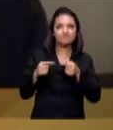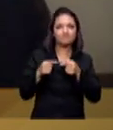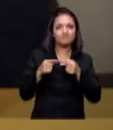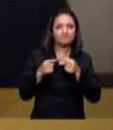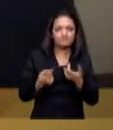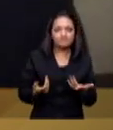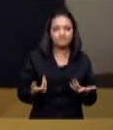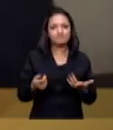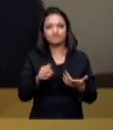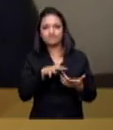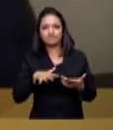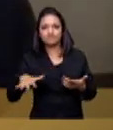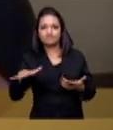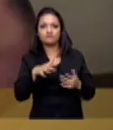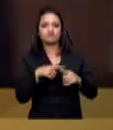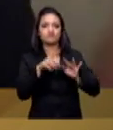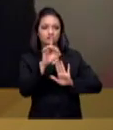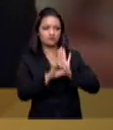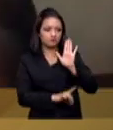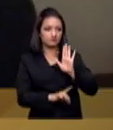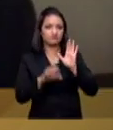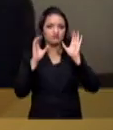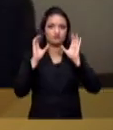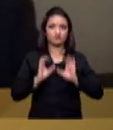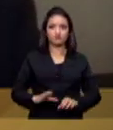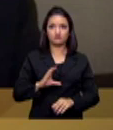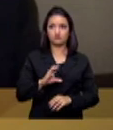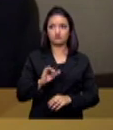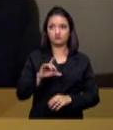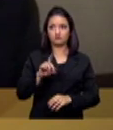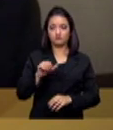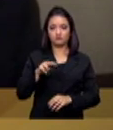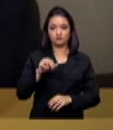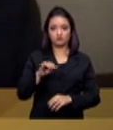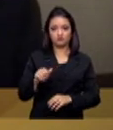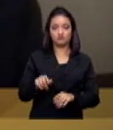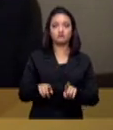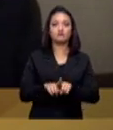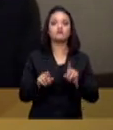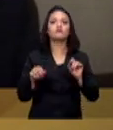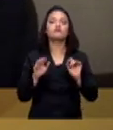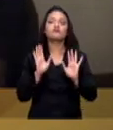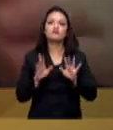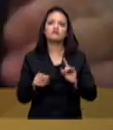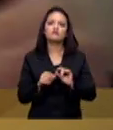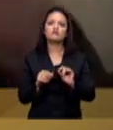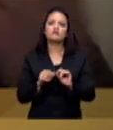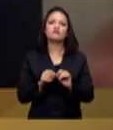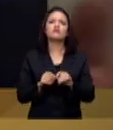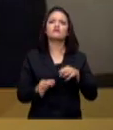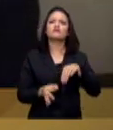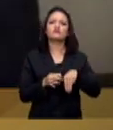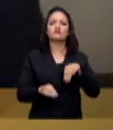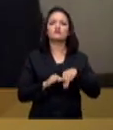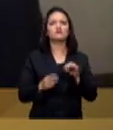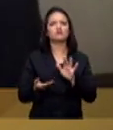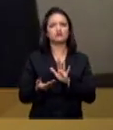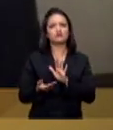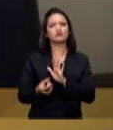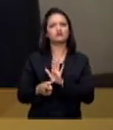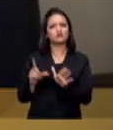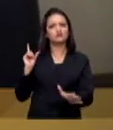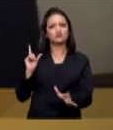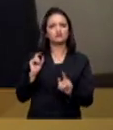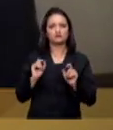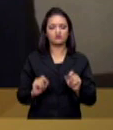aos direitos da cidadania, e também já foi ventilado por algum ministro que me antecedeu que é sempre possível que o